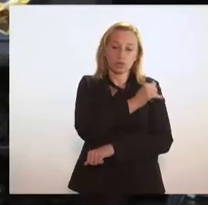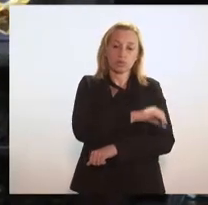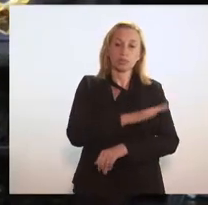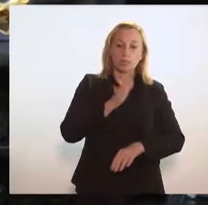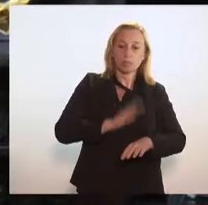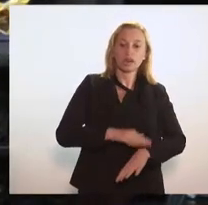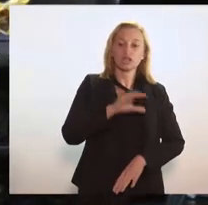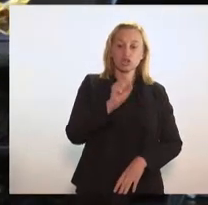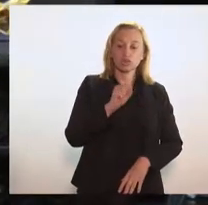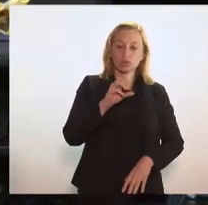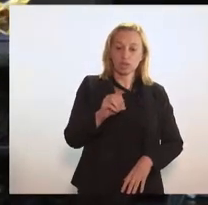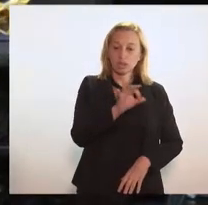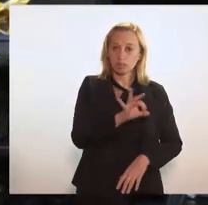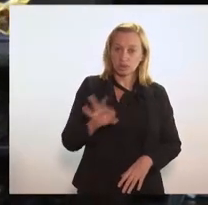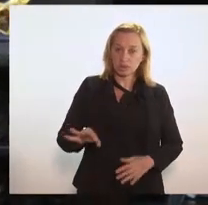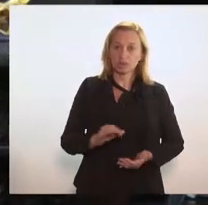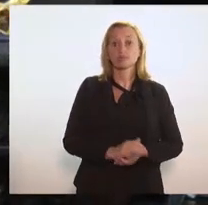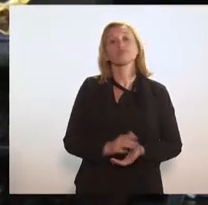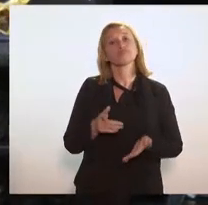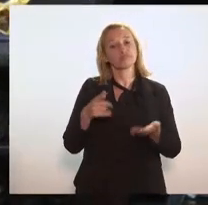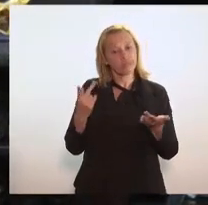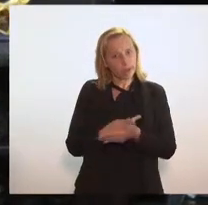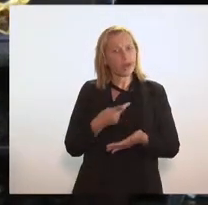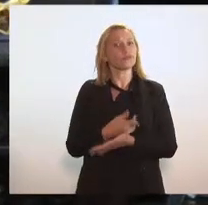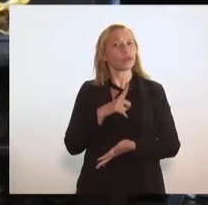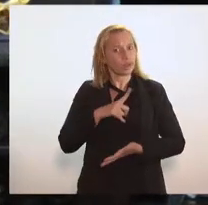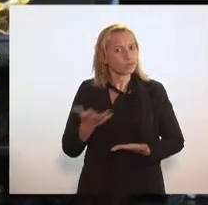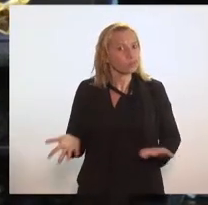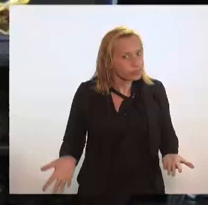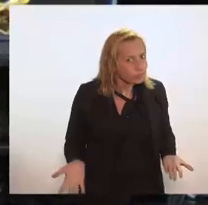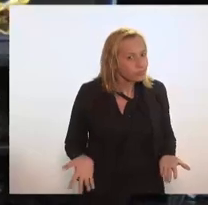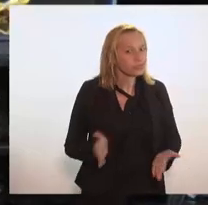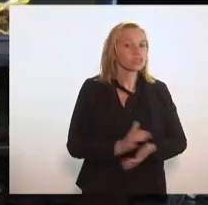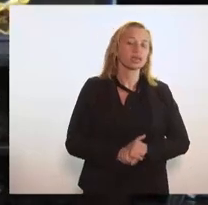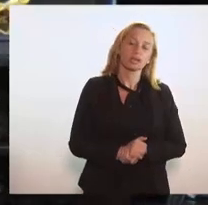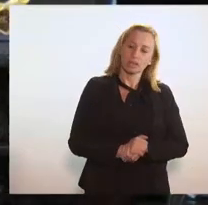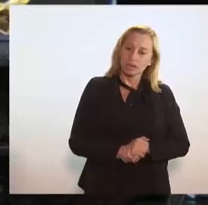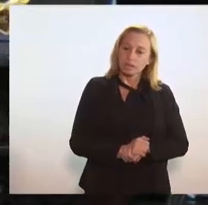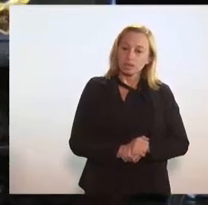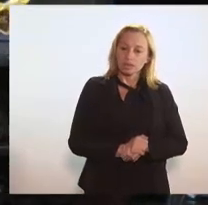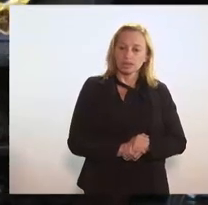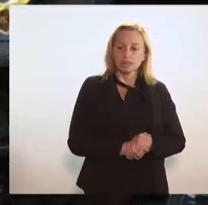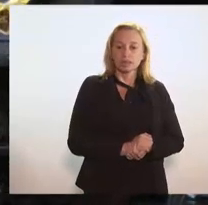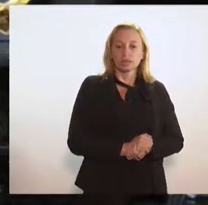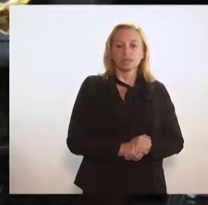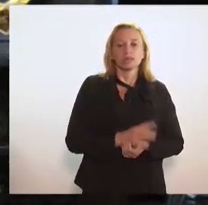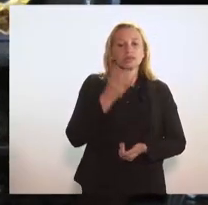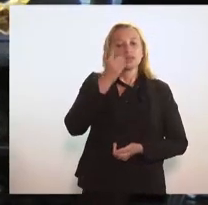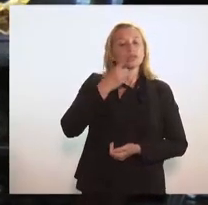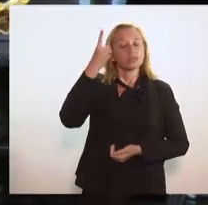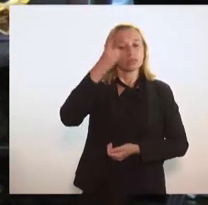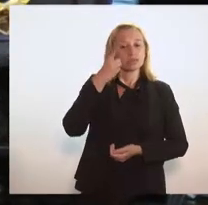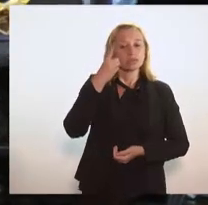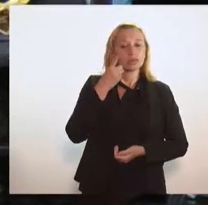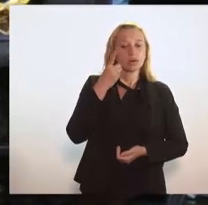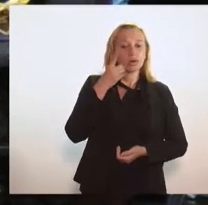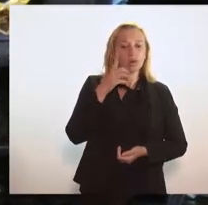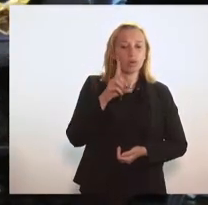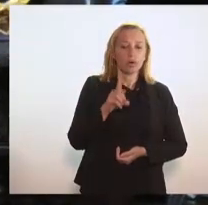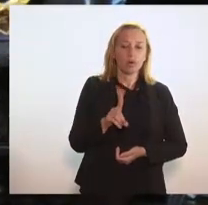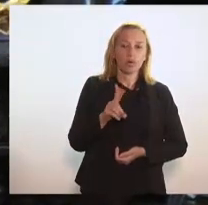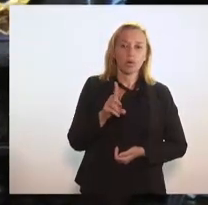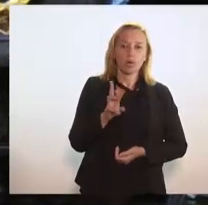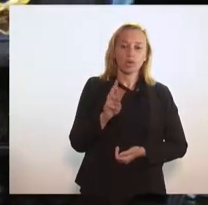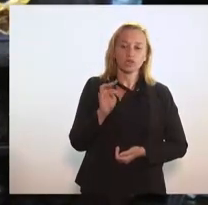oitenta por cento uma coisa tá errada aí o deputado Rodrigo Barcela